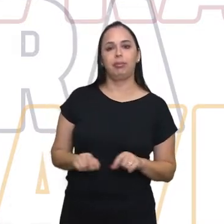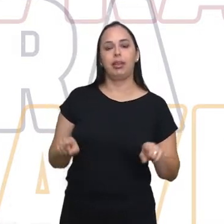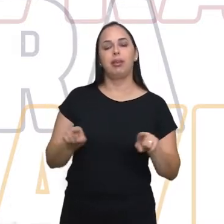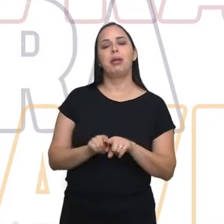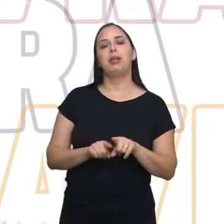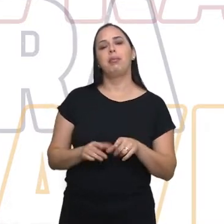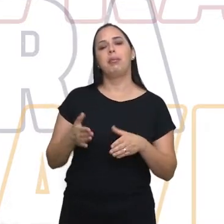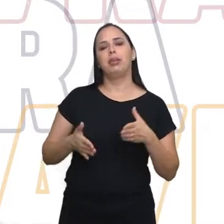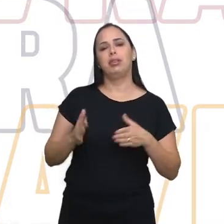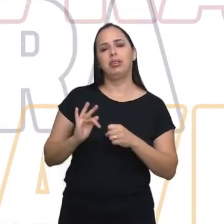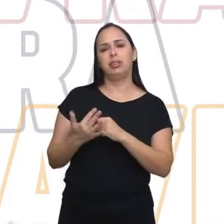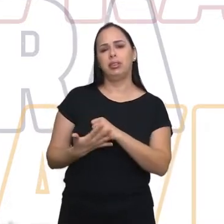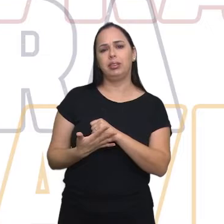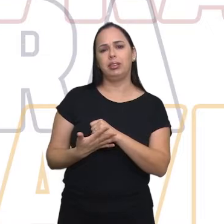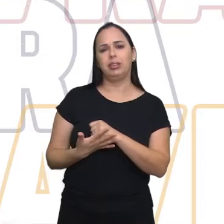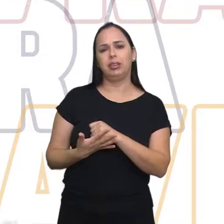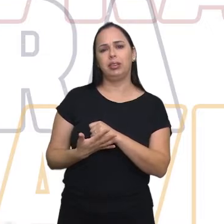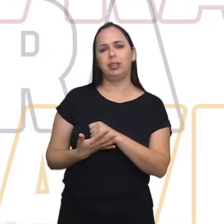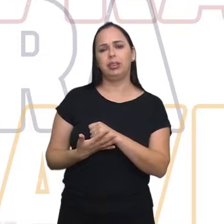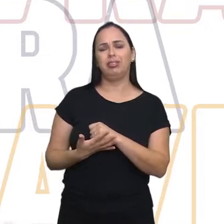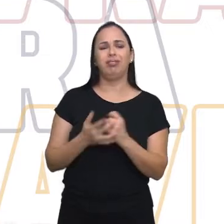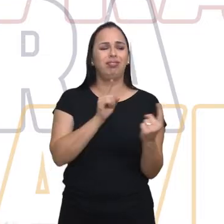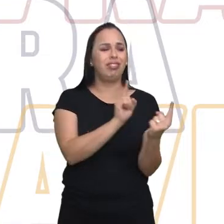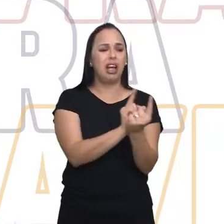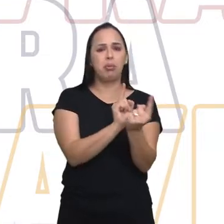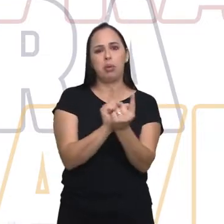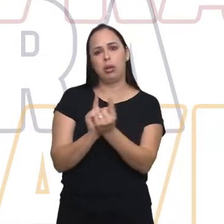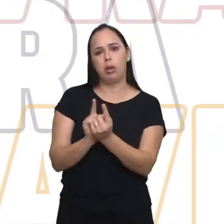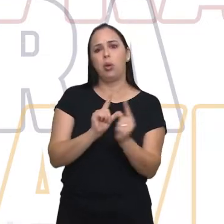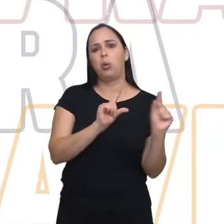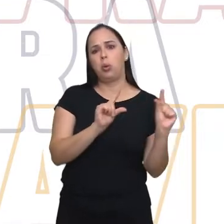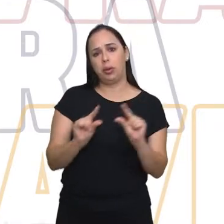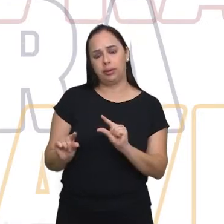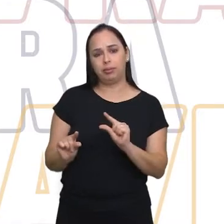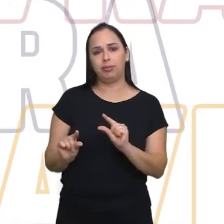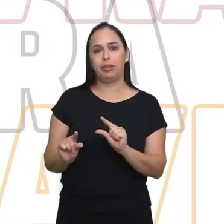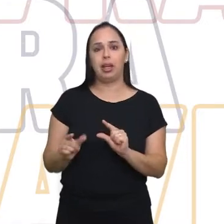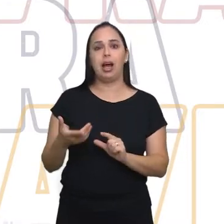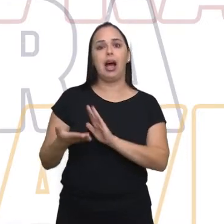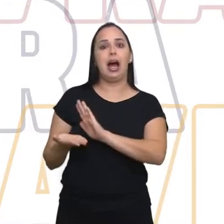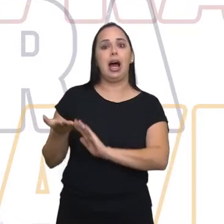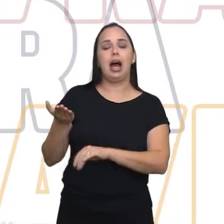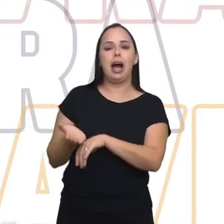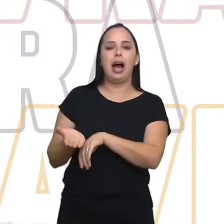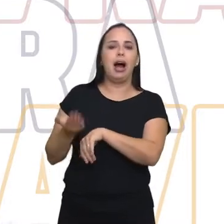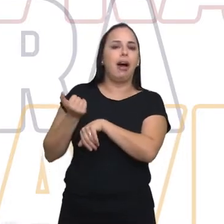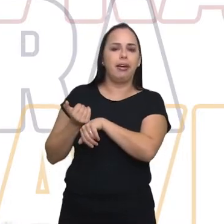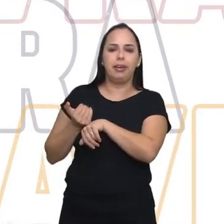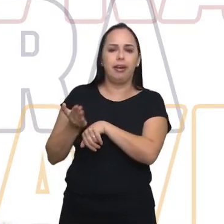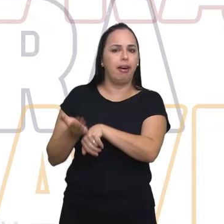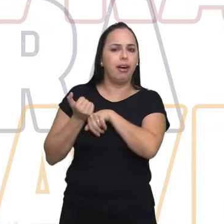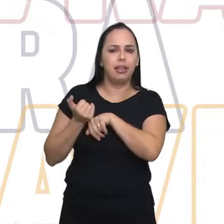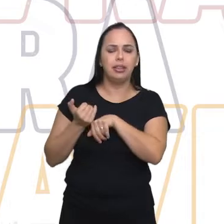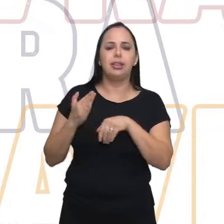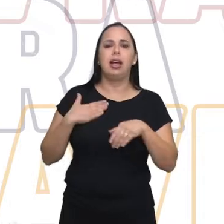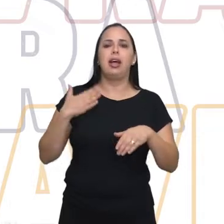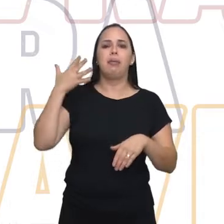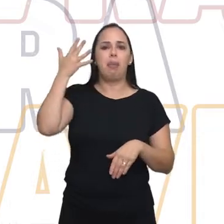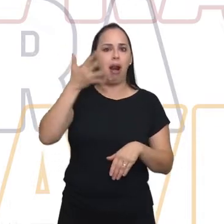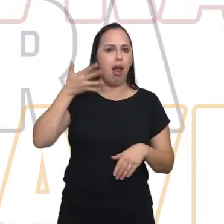A pandemia nos limitou a números de atendimento, então o que era grande, né, palestras hoje eu não